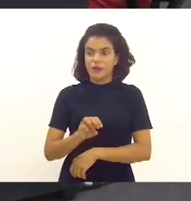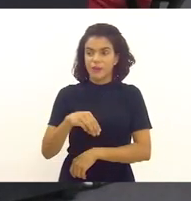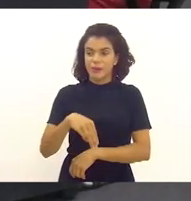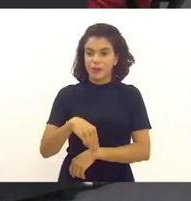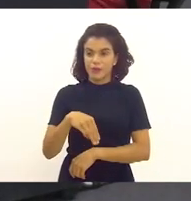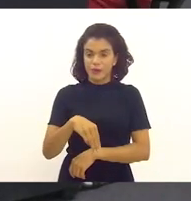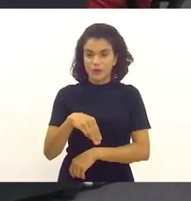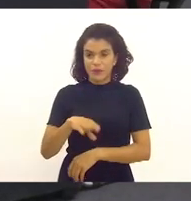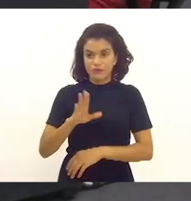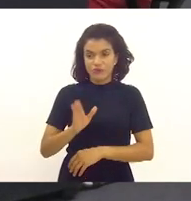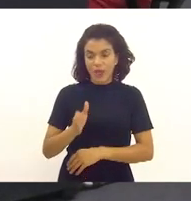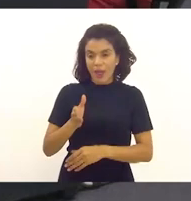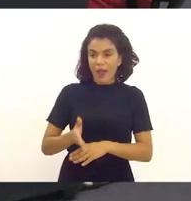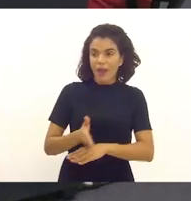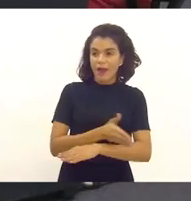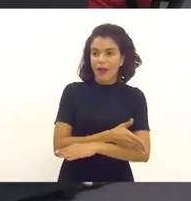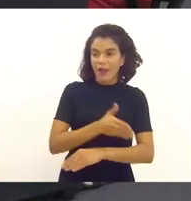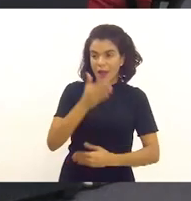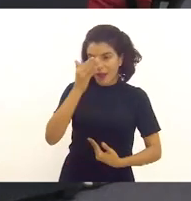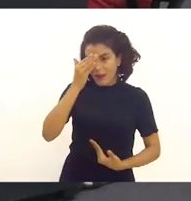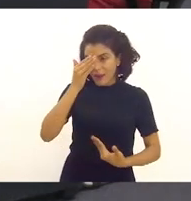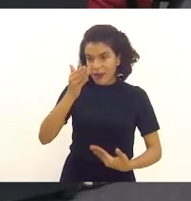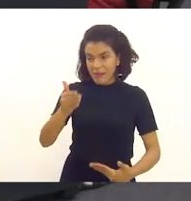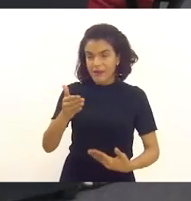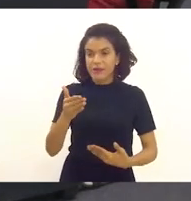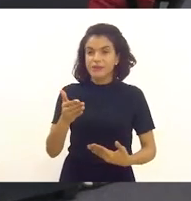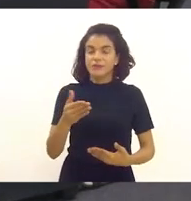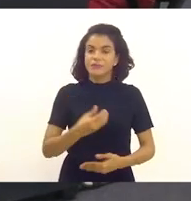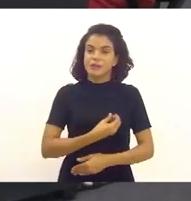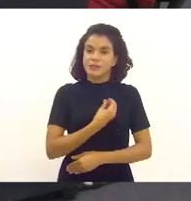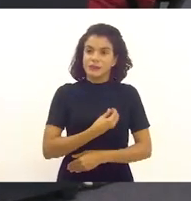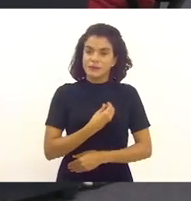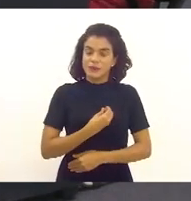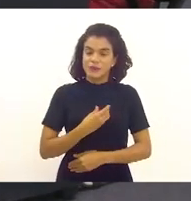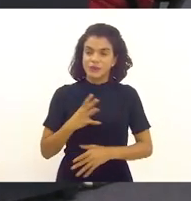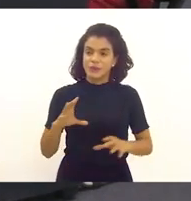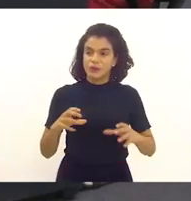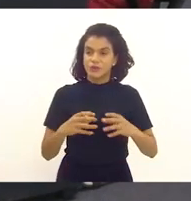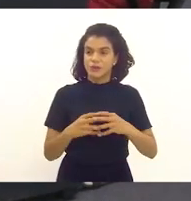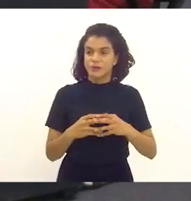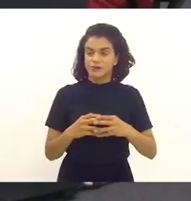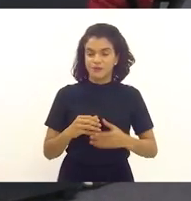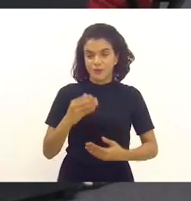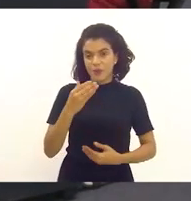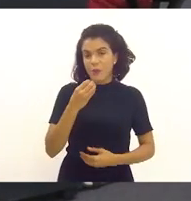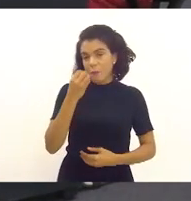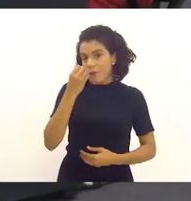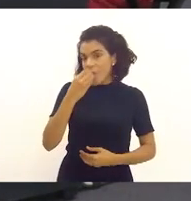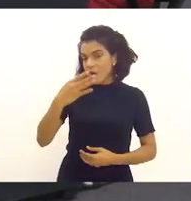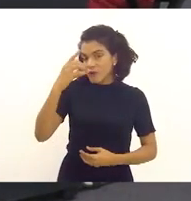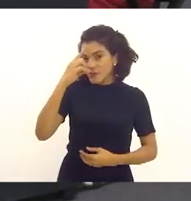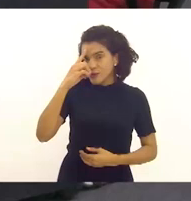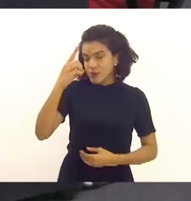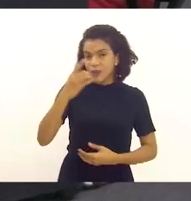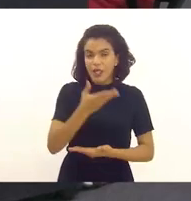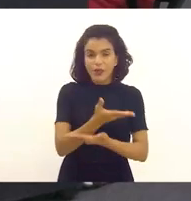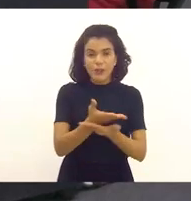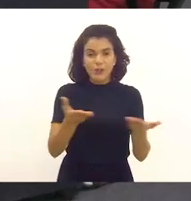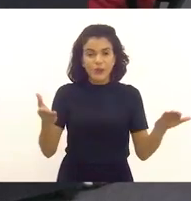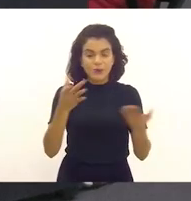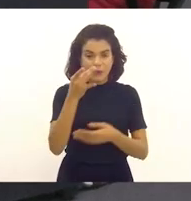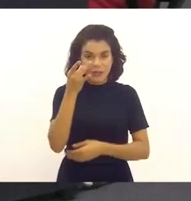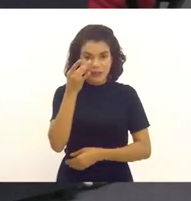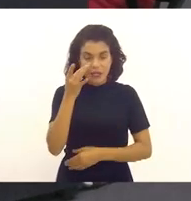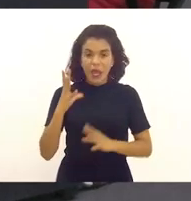minutos já agradeço antecipadamente a presença da senhora aqui conosco as pessoas presentes